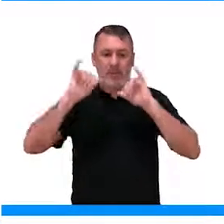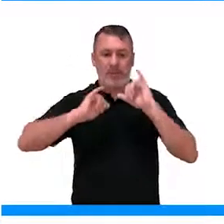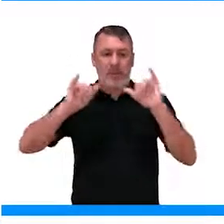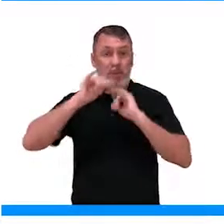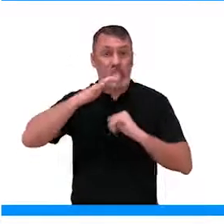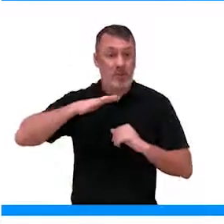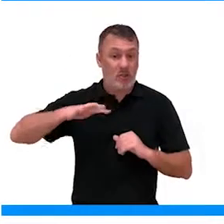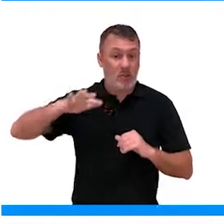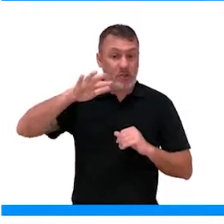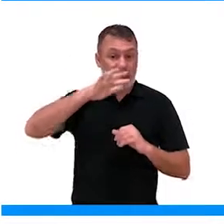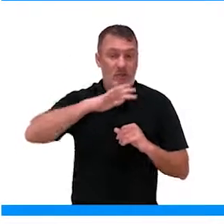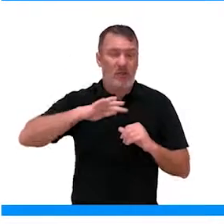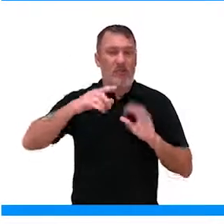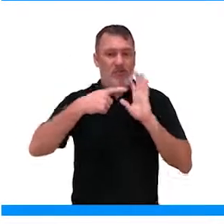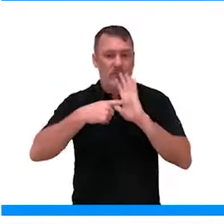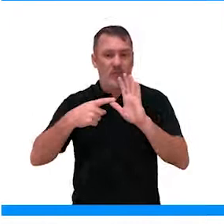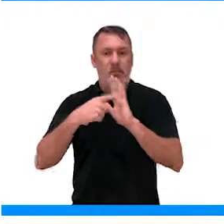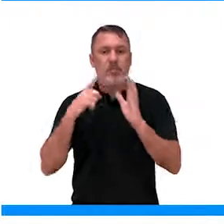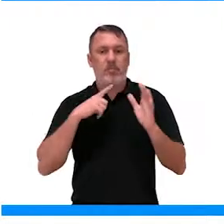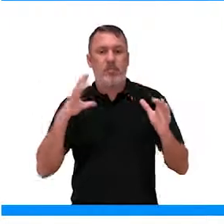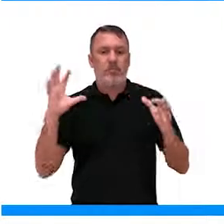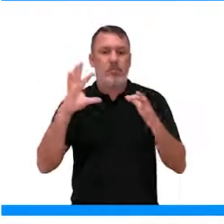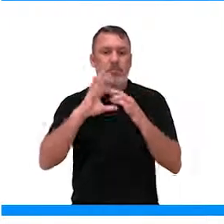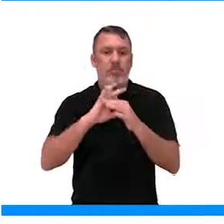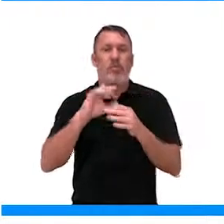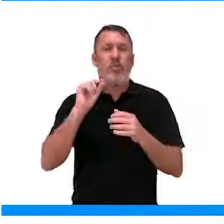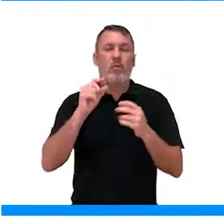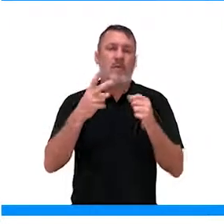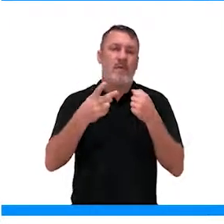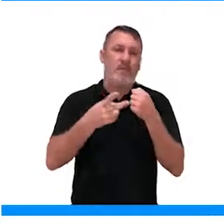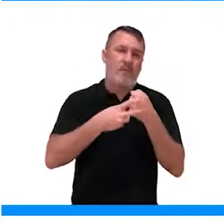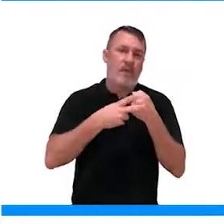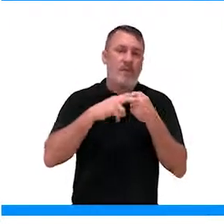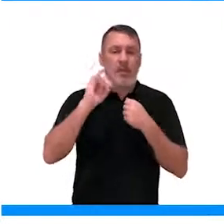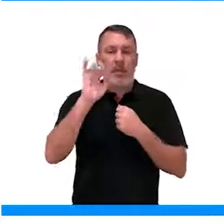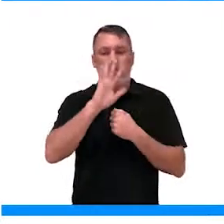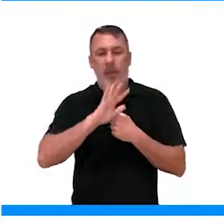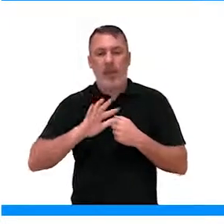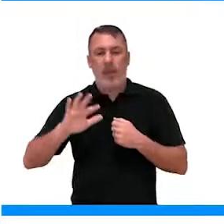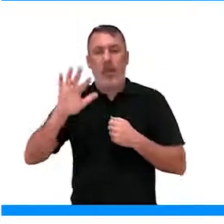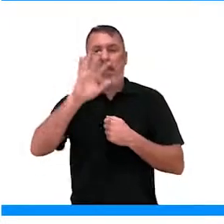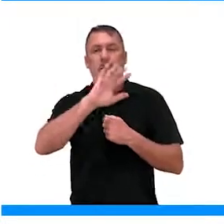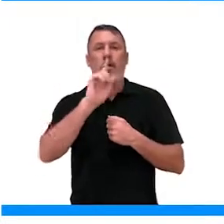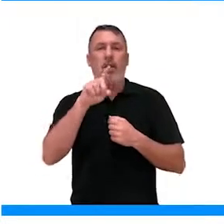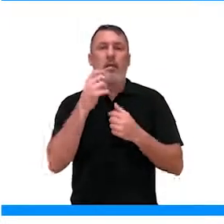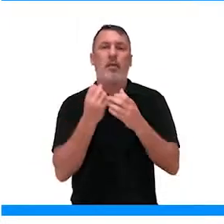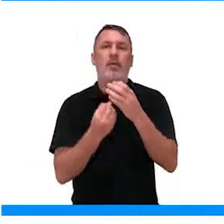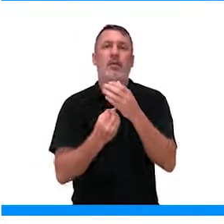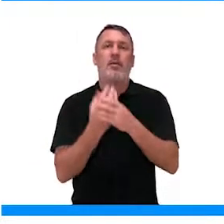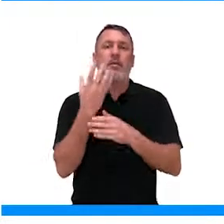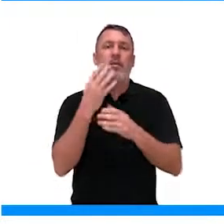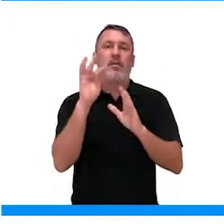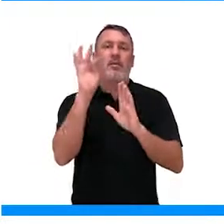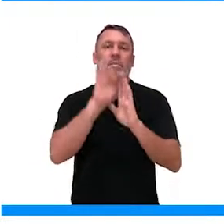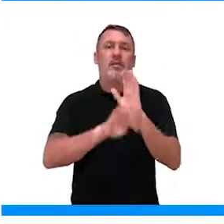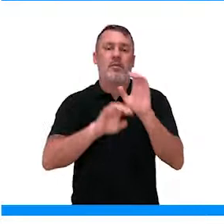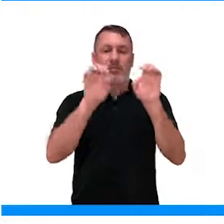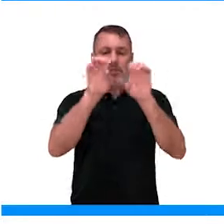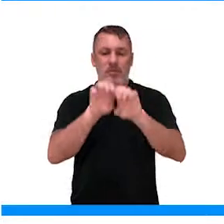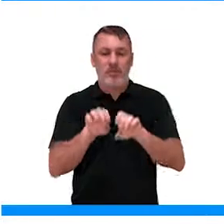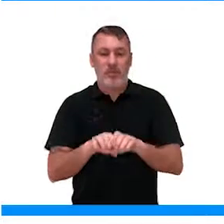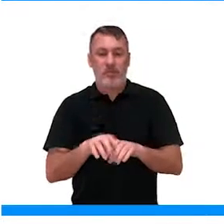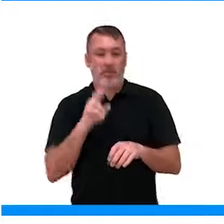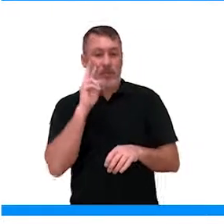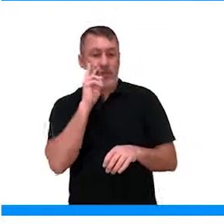publicidade, de uma forma geral, alia elementos verbais e imagéticos na construção de seus textos. Nessa peça